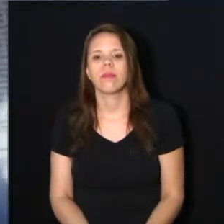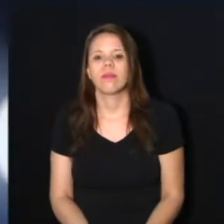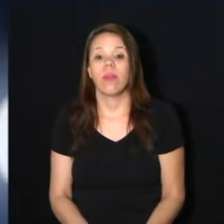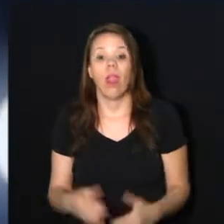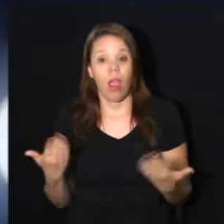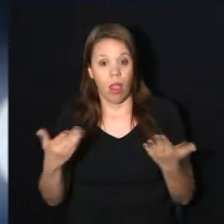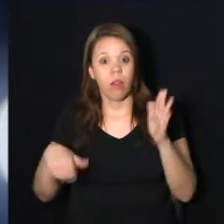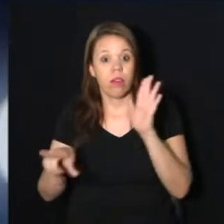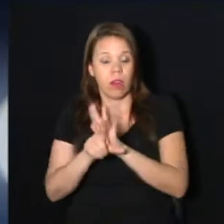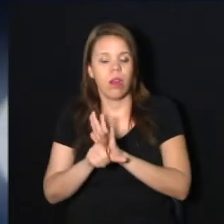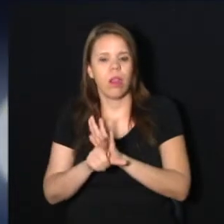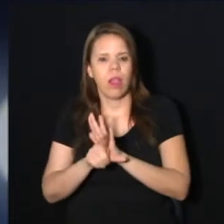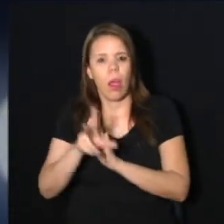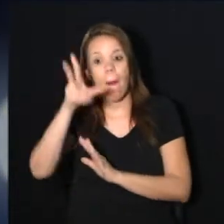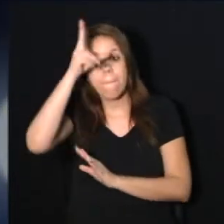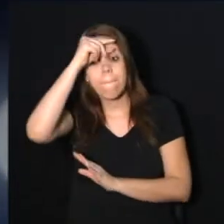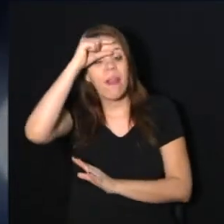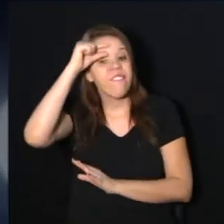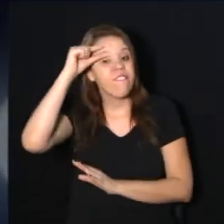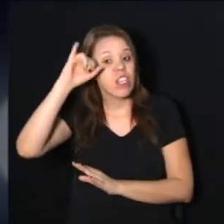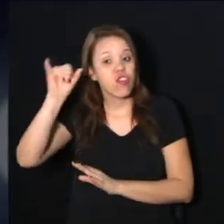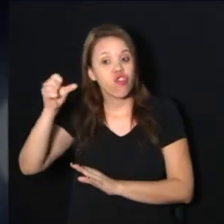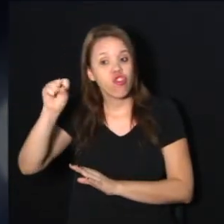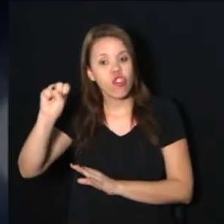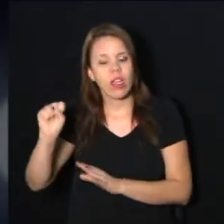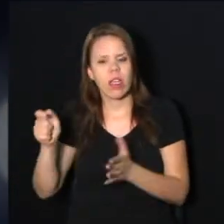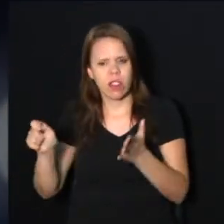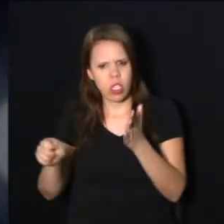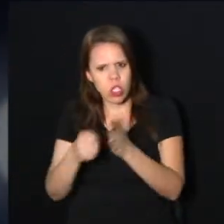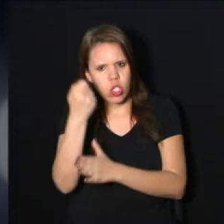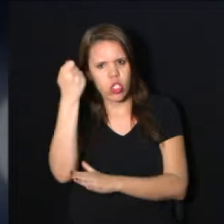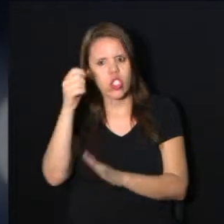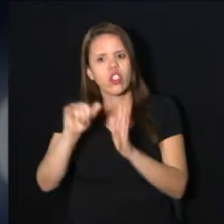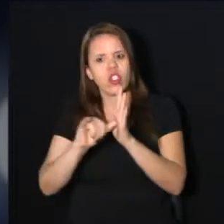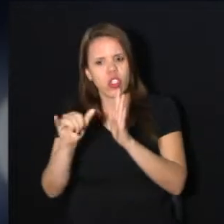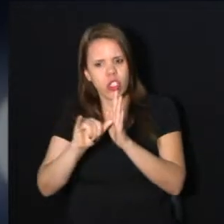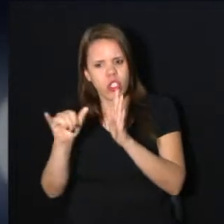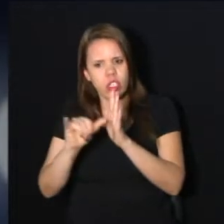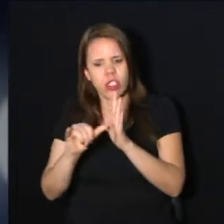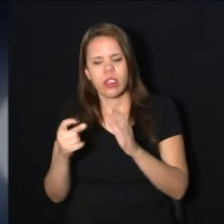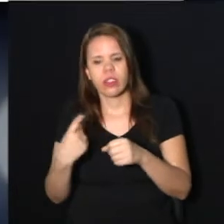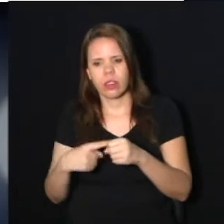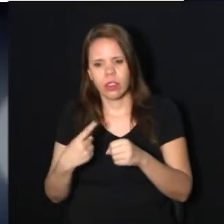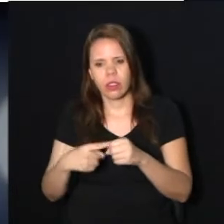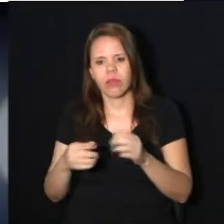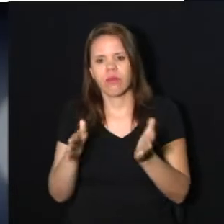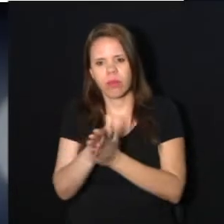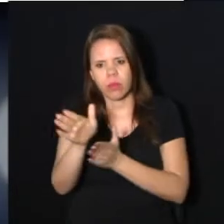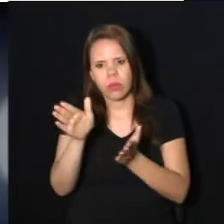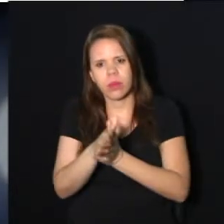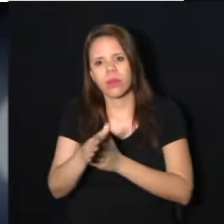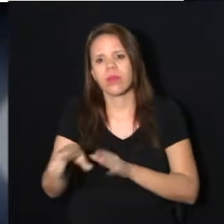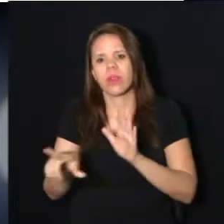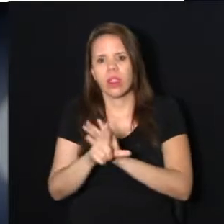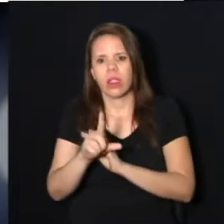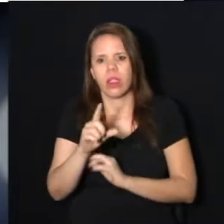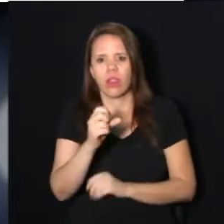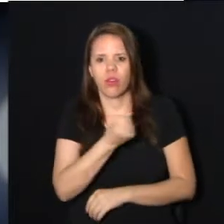Agora é lei. O prefeito Jonas Donizete sancionou e o Diário Oficial do Município publicou a Lei Municipal número